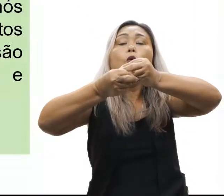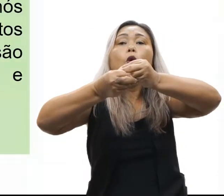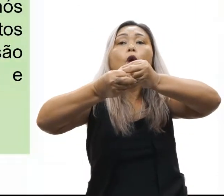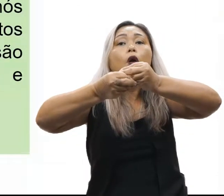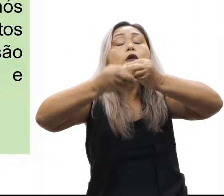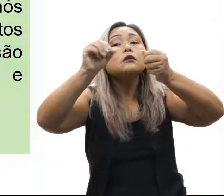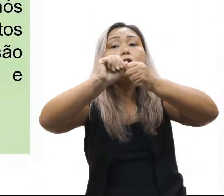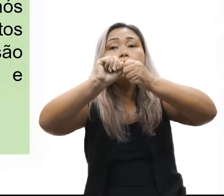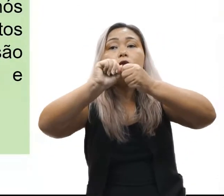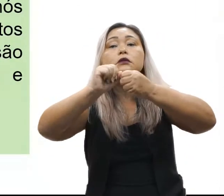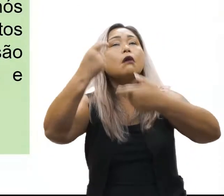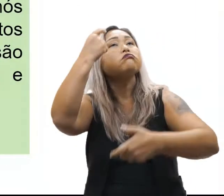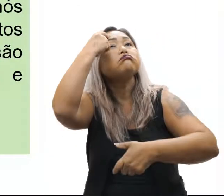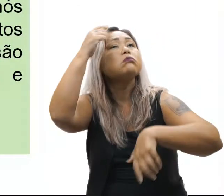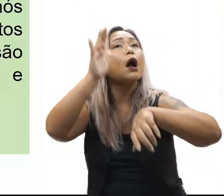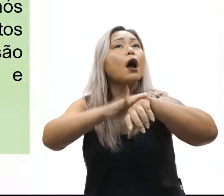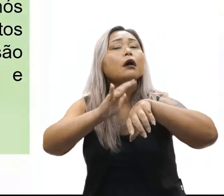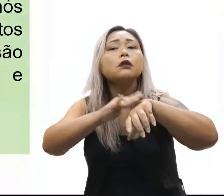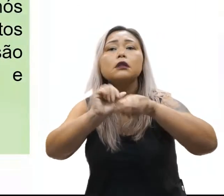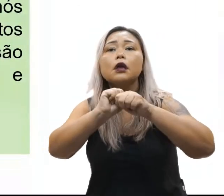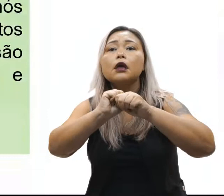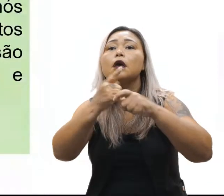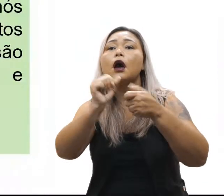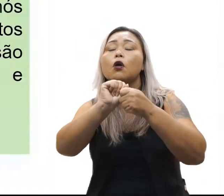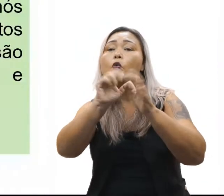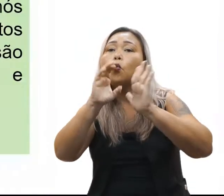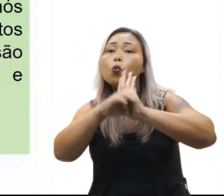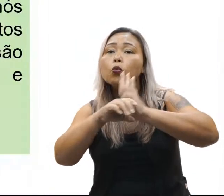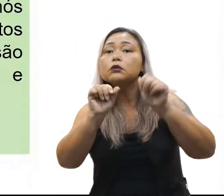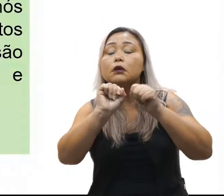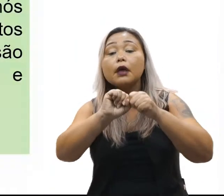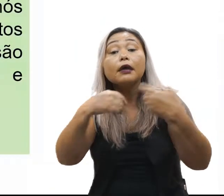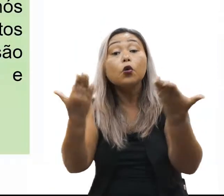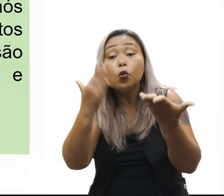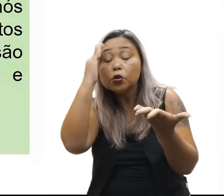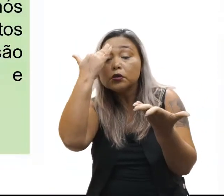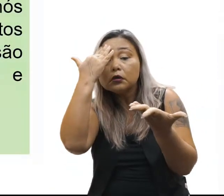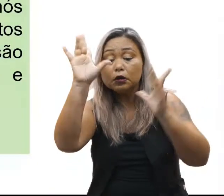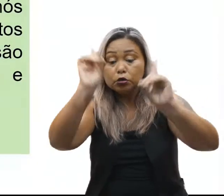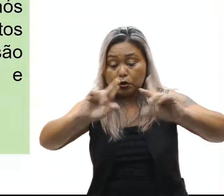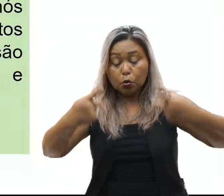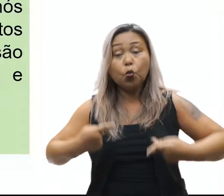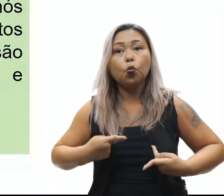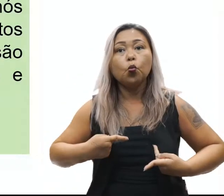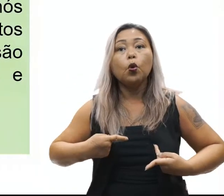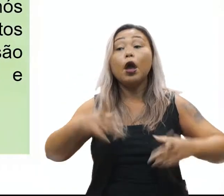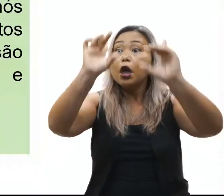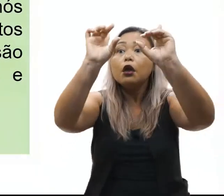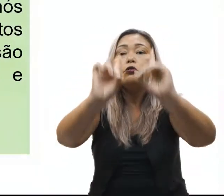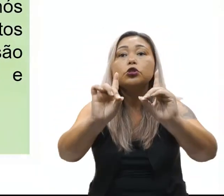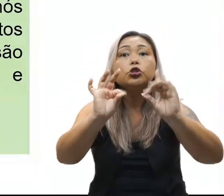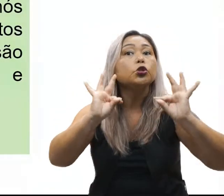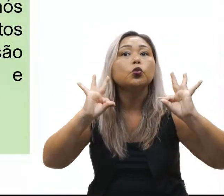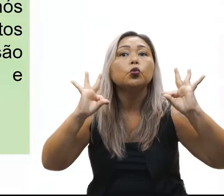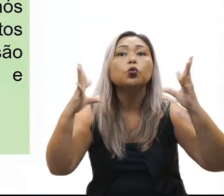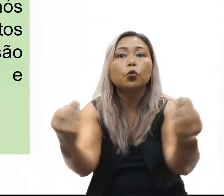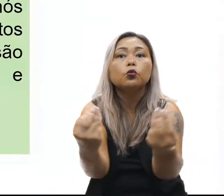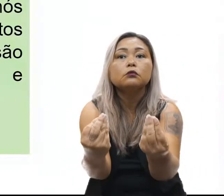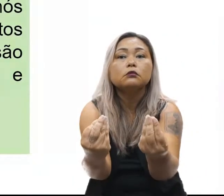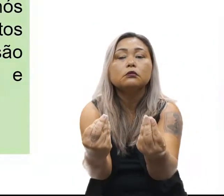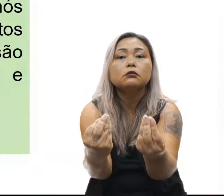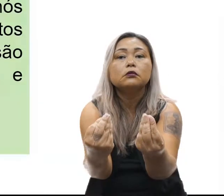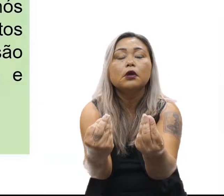que nós podemos chegar no mundo de hoje e entender que o direito humano é o direito de todos, né? Então,